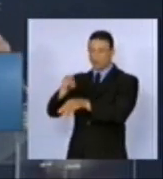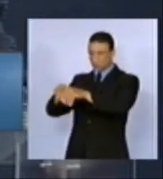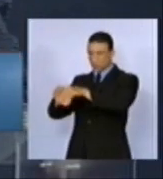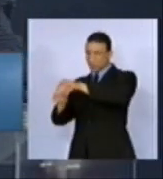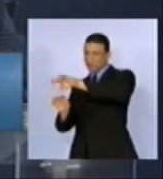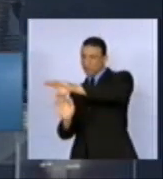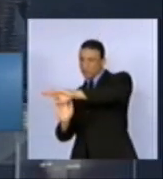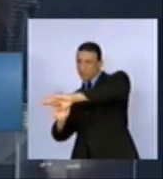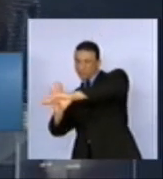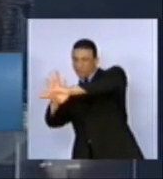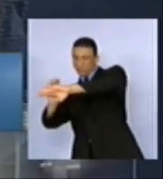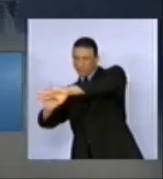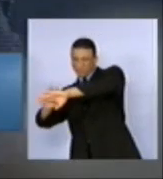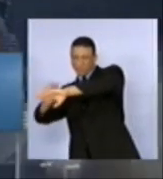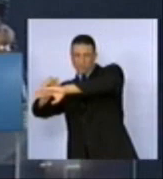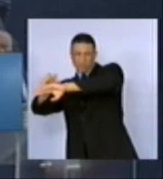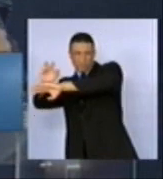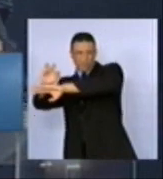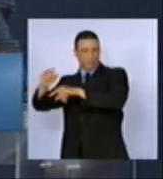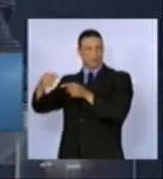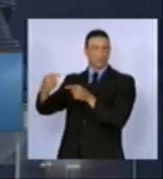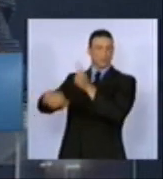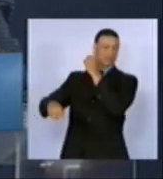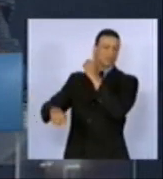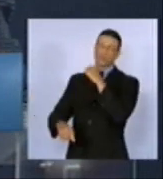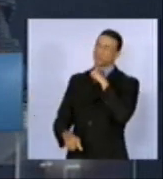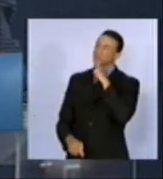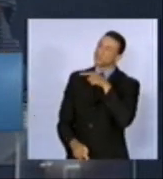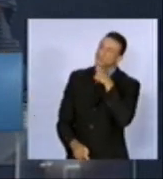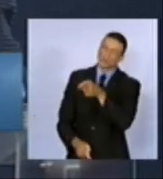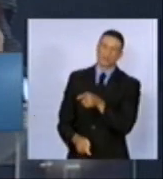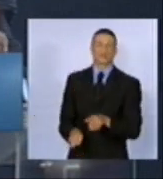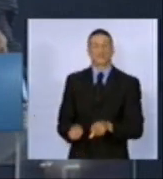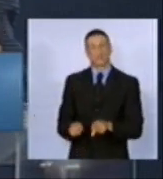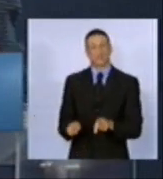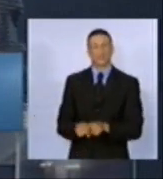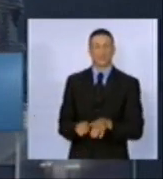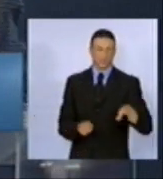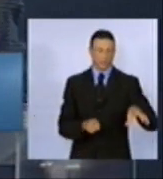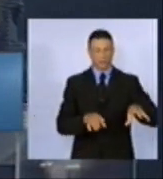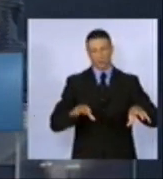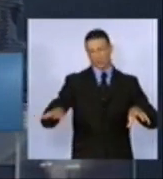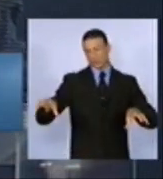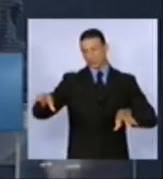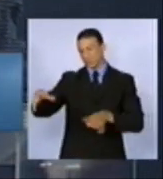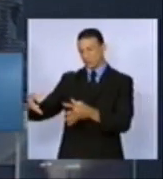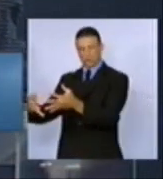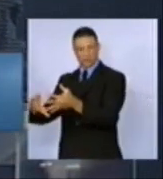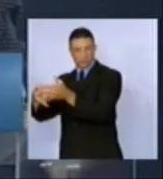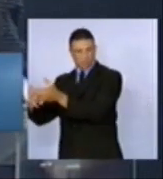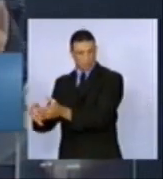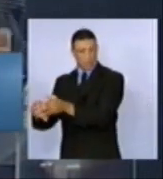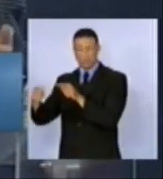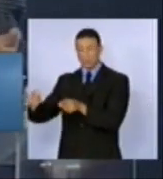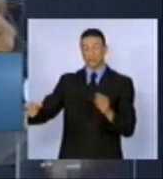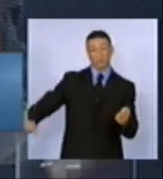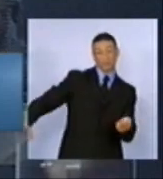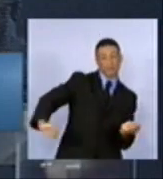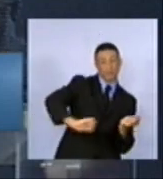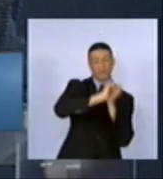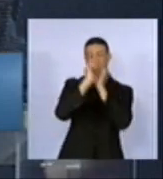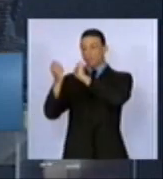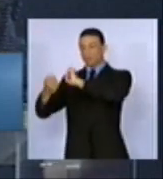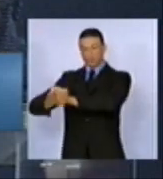as características restruturação do plano de manejo do solo então a adoção do sistema mecanizado necessita de uma reformulação das